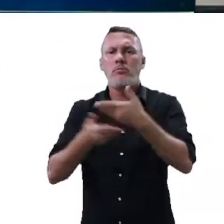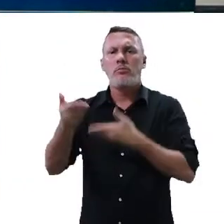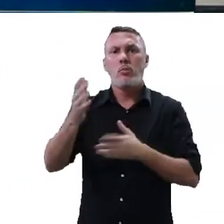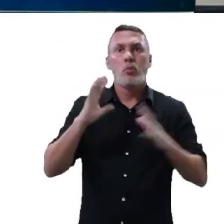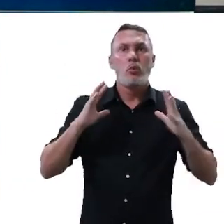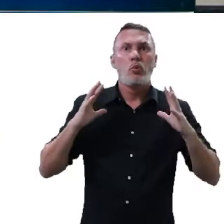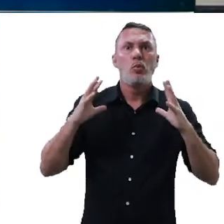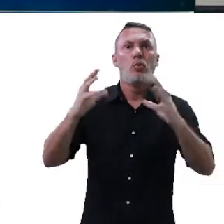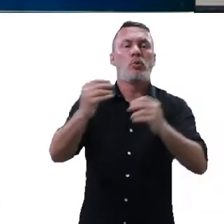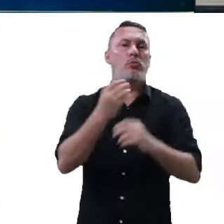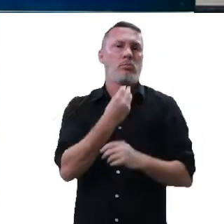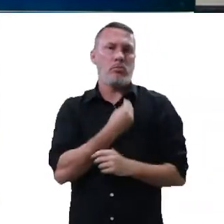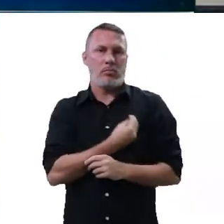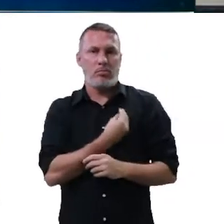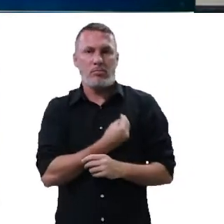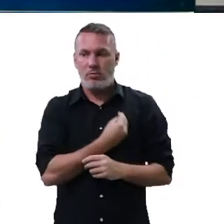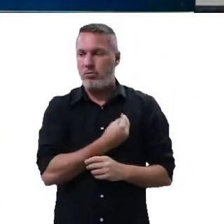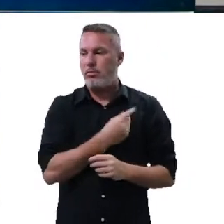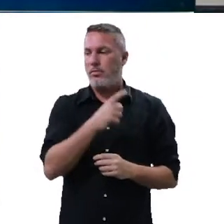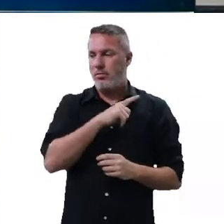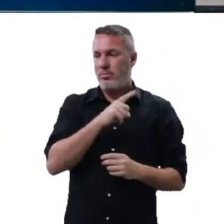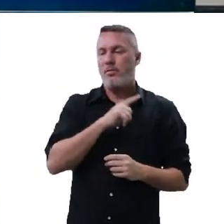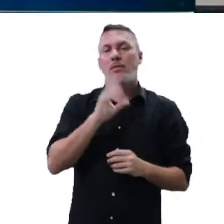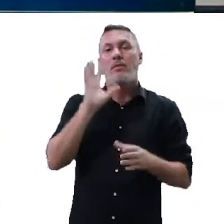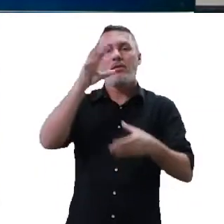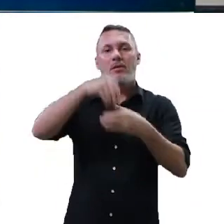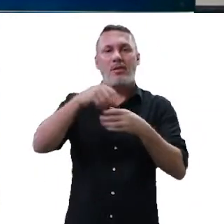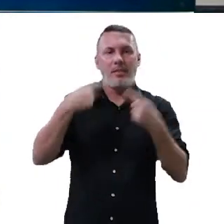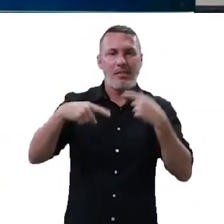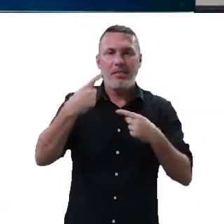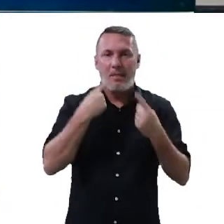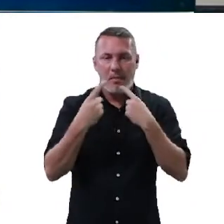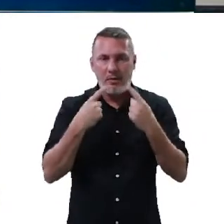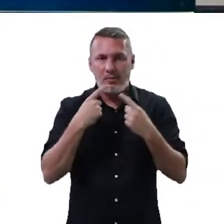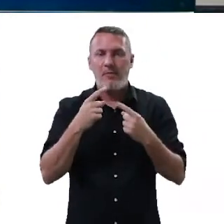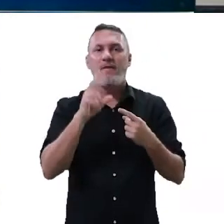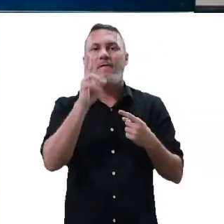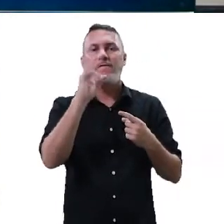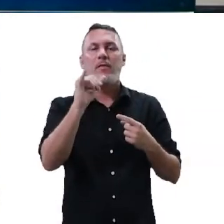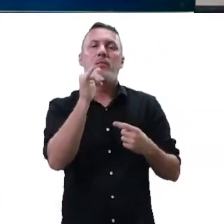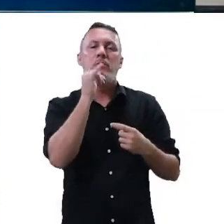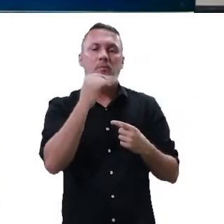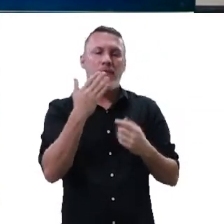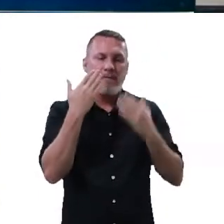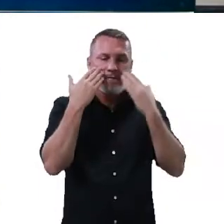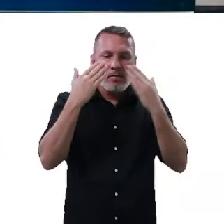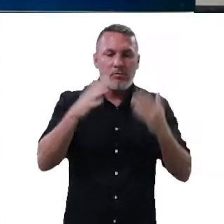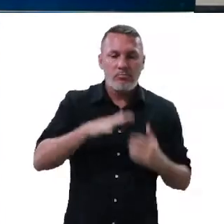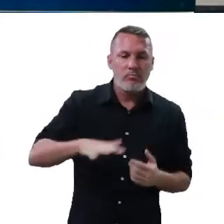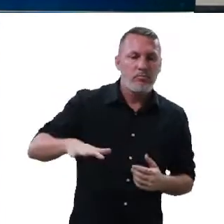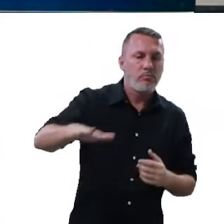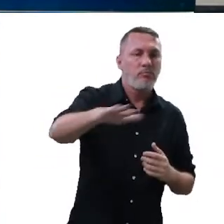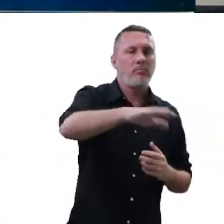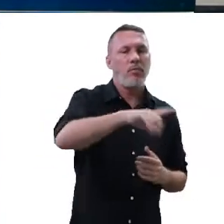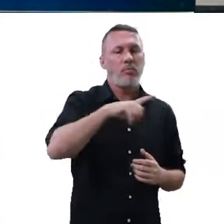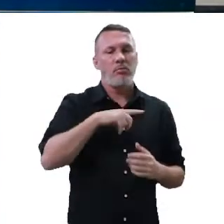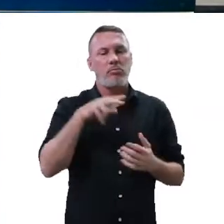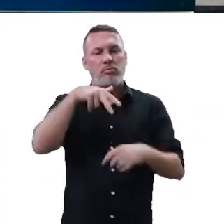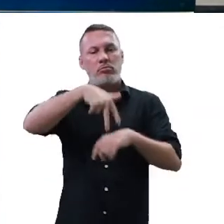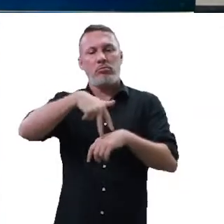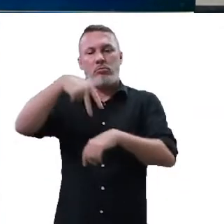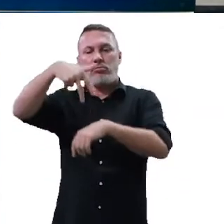todos os indivíduos, e aí quem estava responsável por conduzir o debate ia para a frente da ágora e